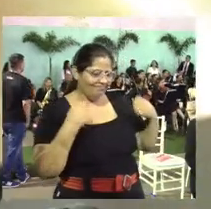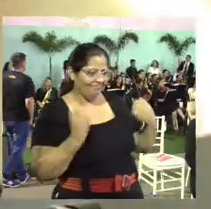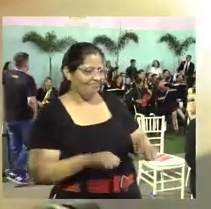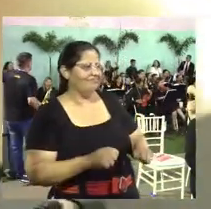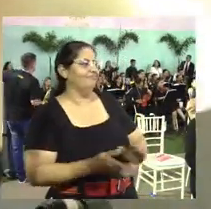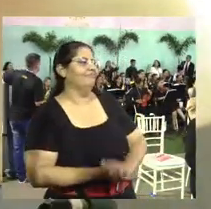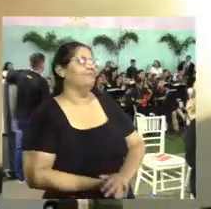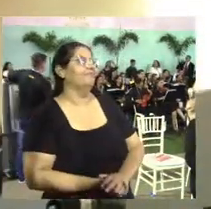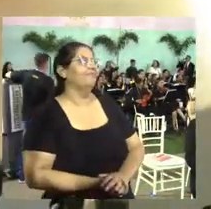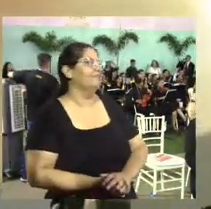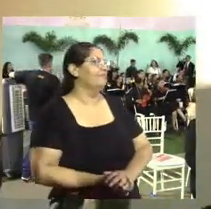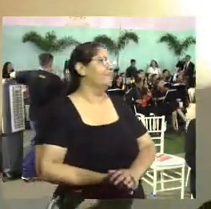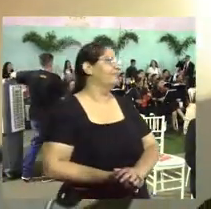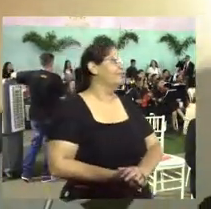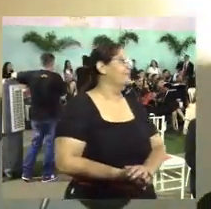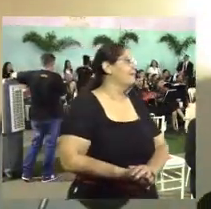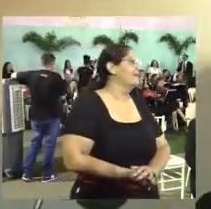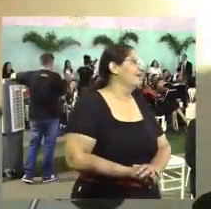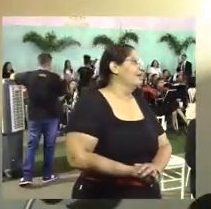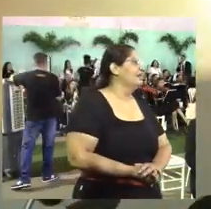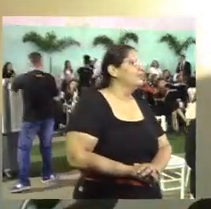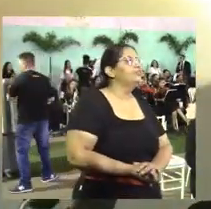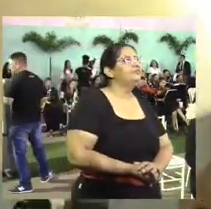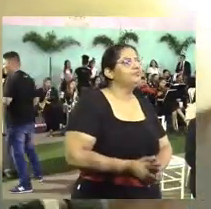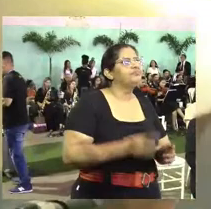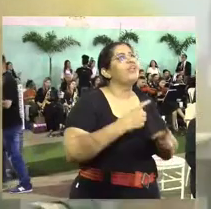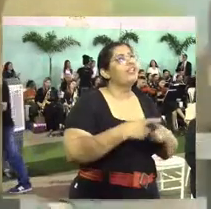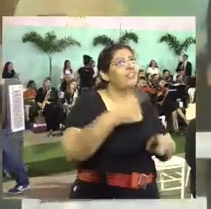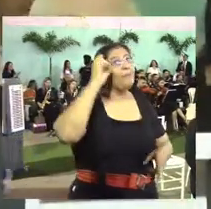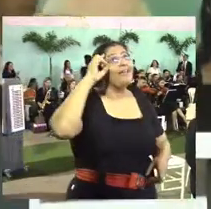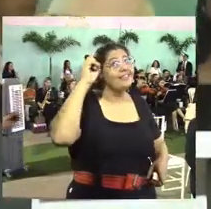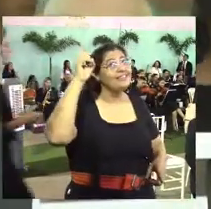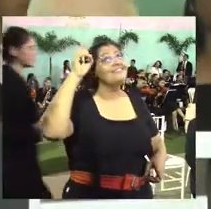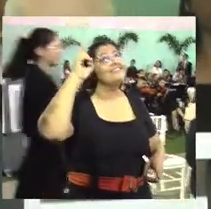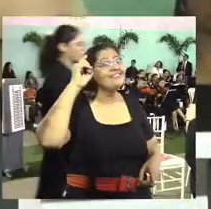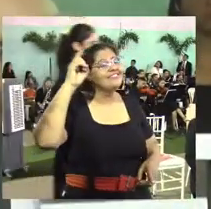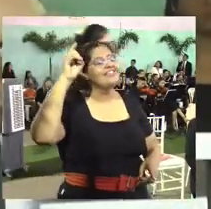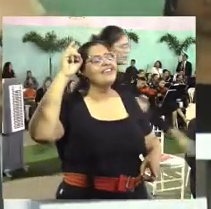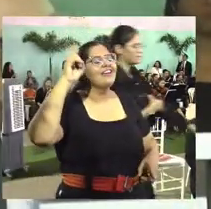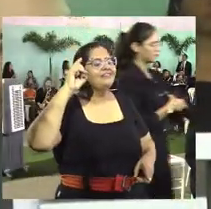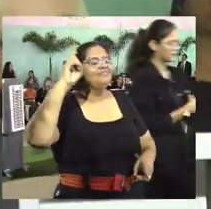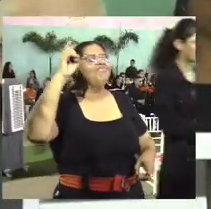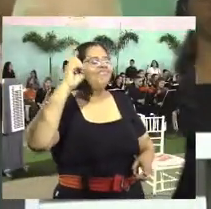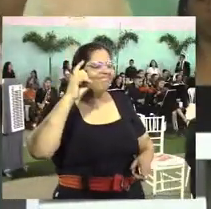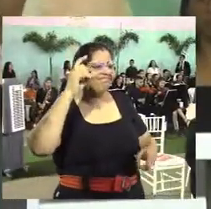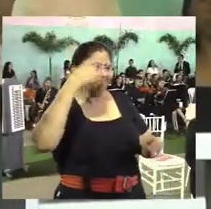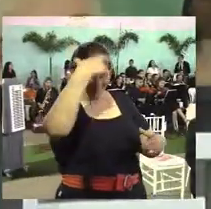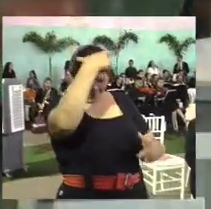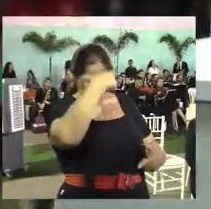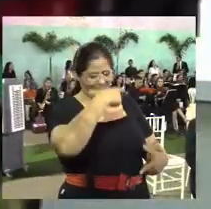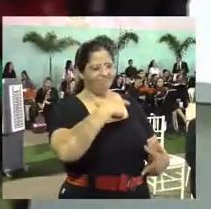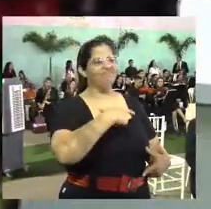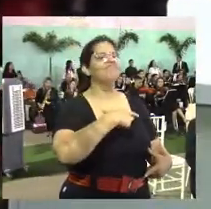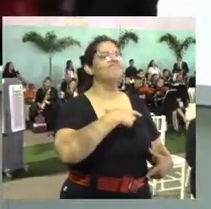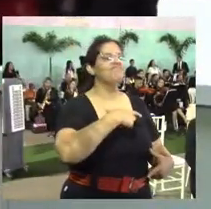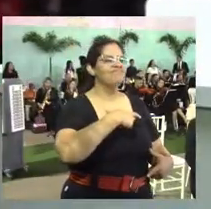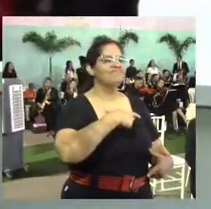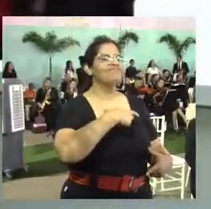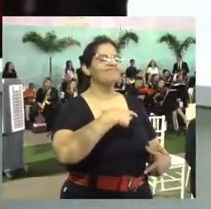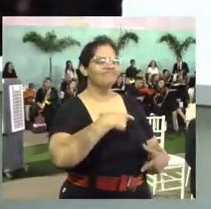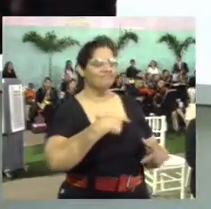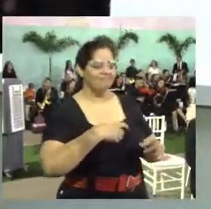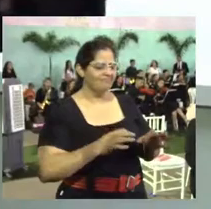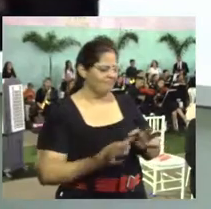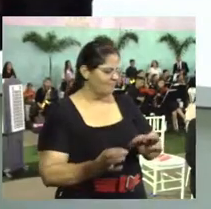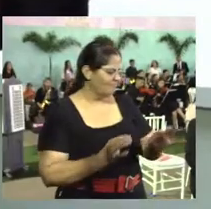agora ó mas eu pensei a matéria-prima que eu